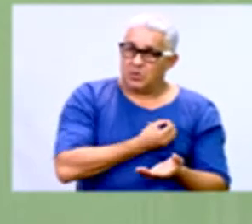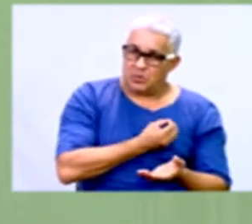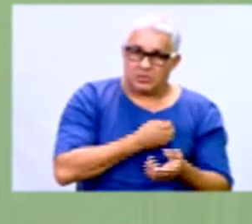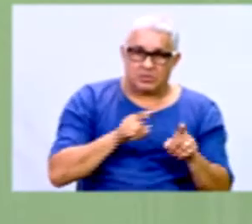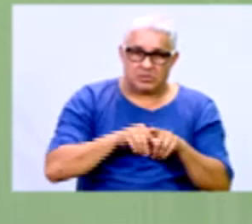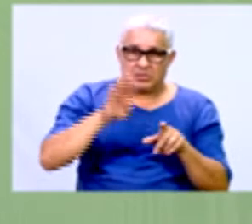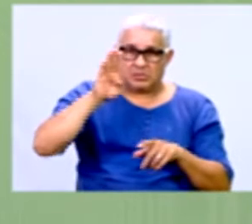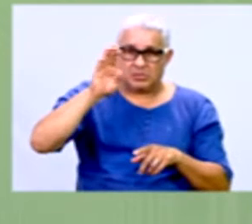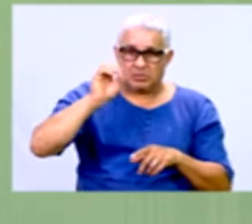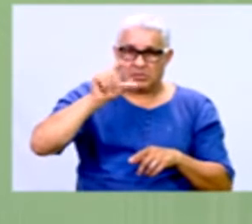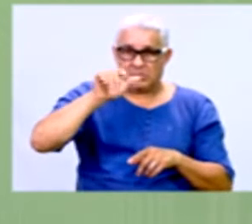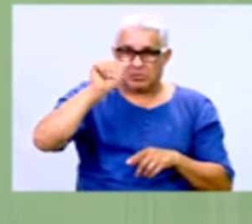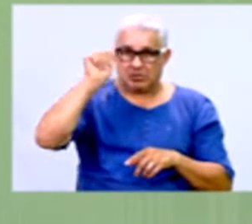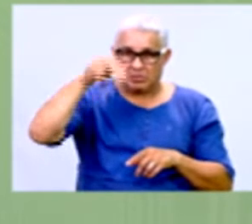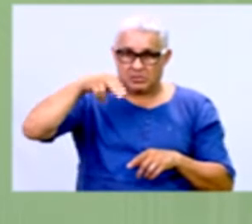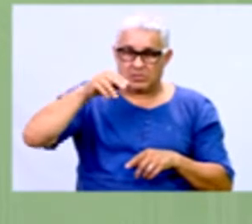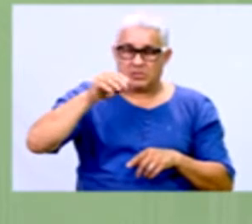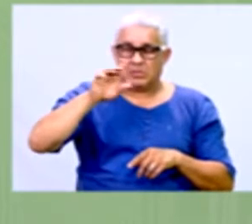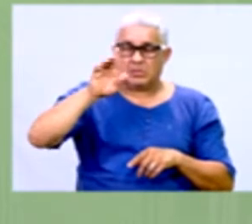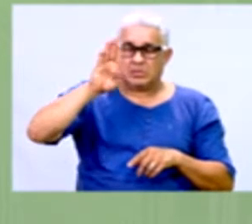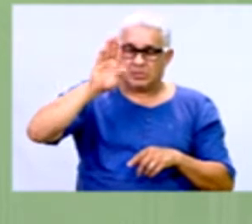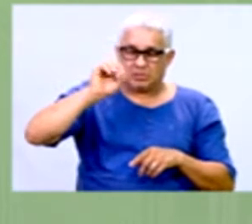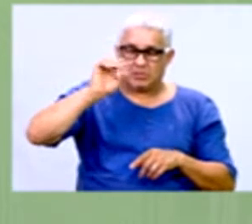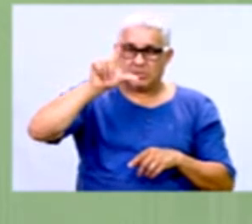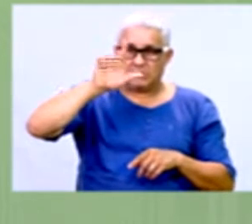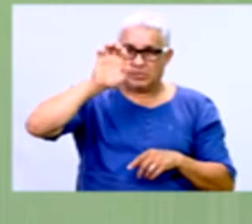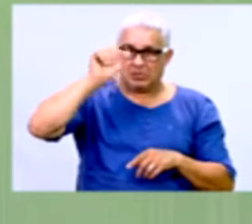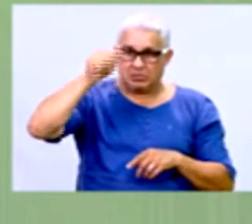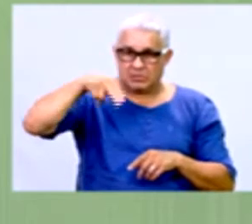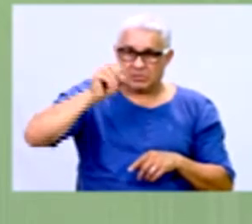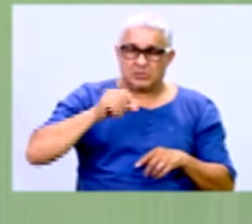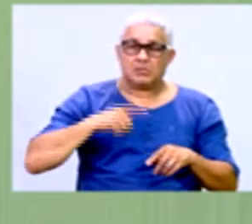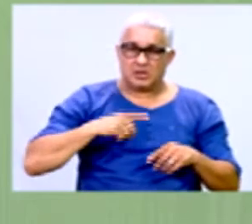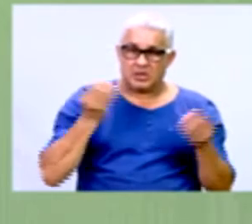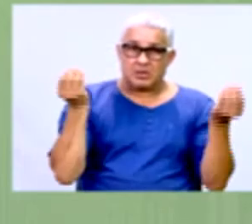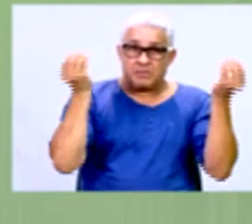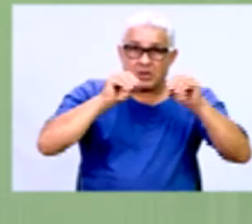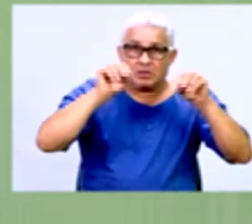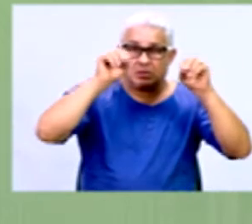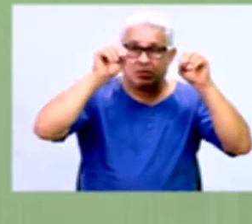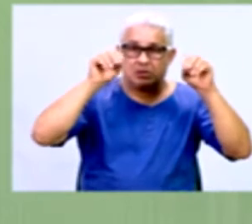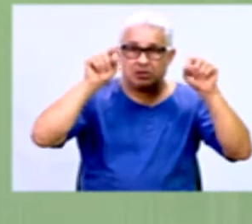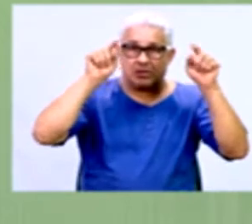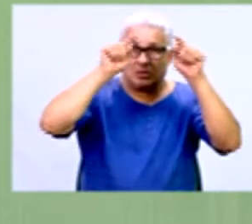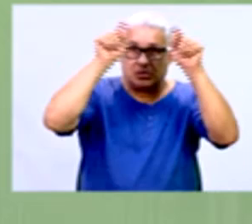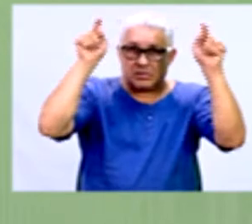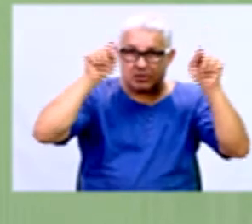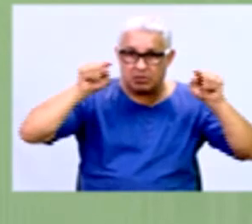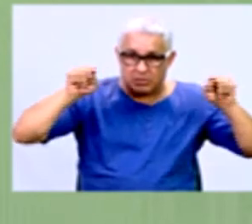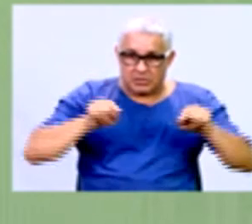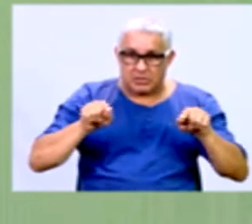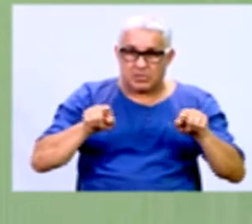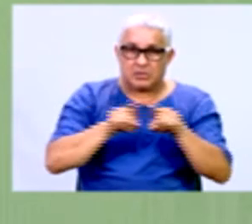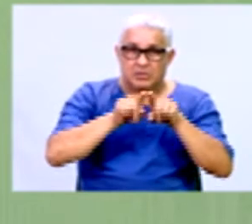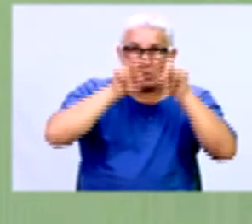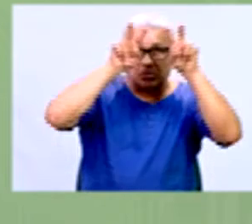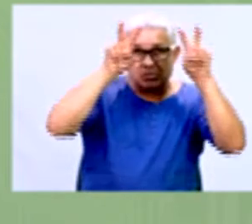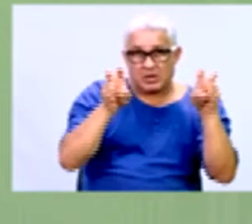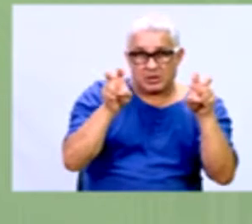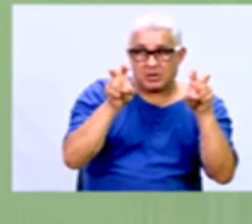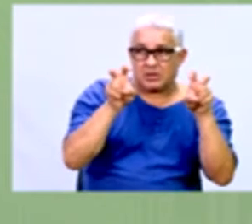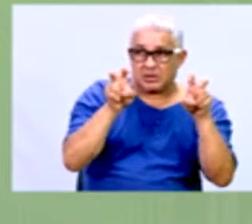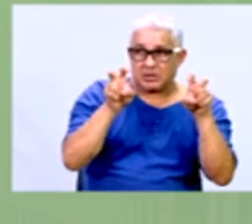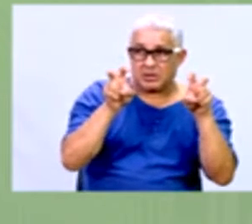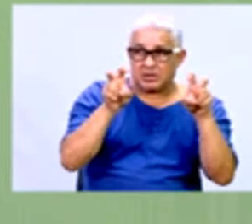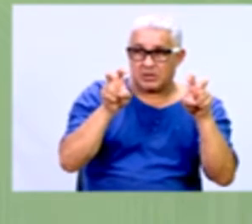entre chaves, certo? Então, normalmente as chaves, todas elas, são colocadas entre aspas duplas, certo?